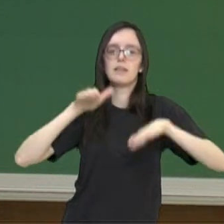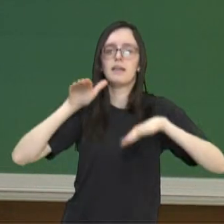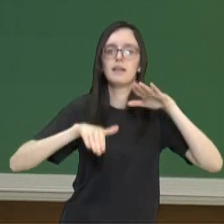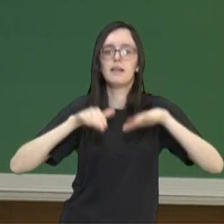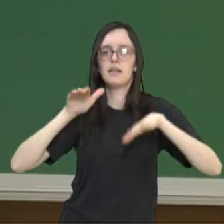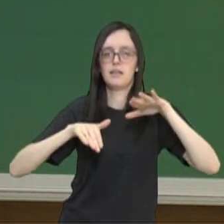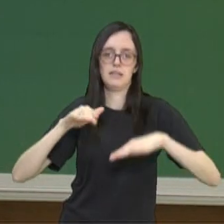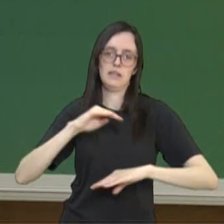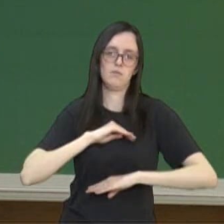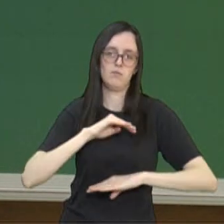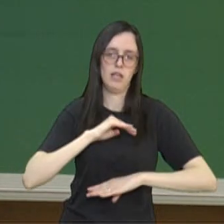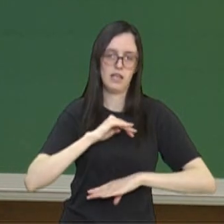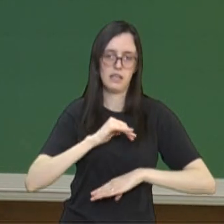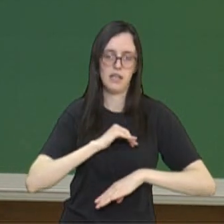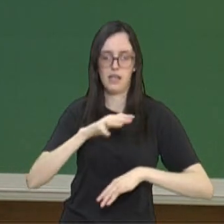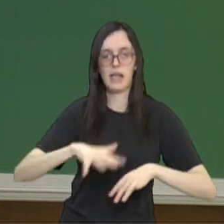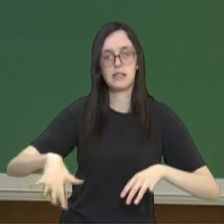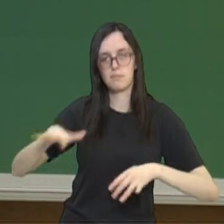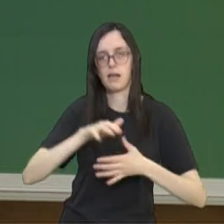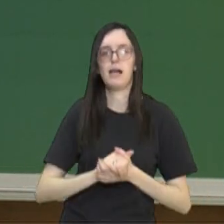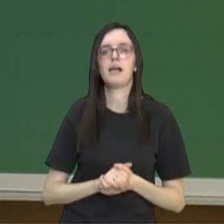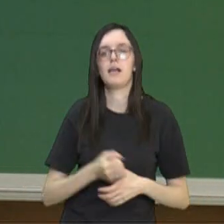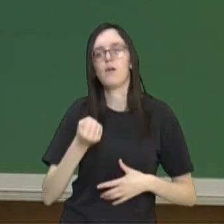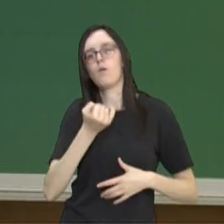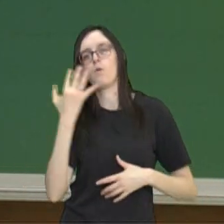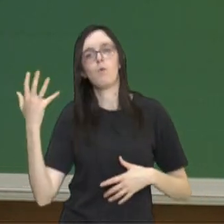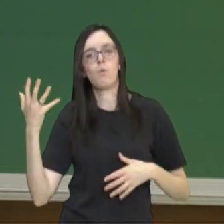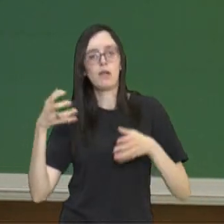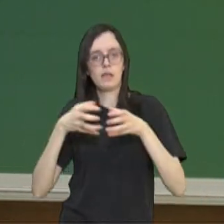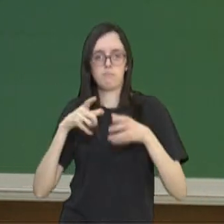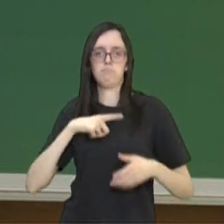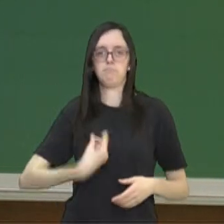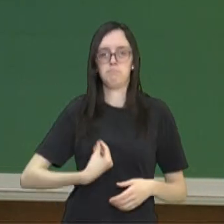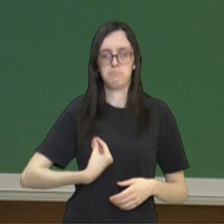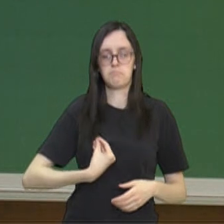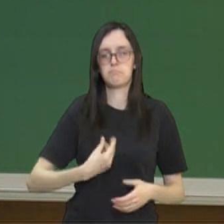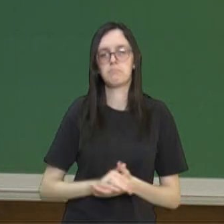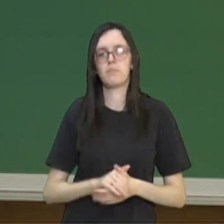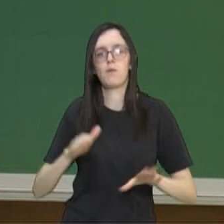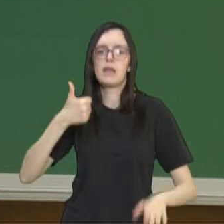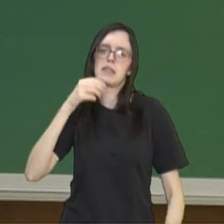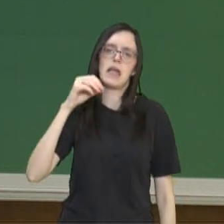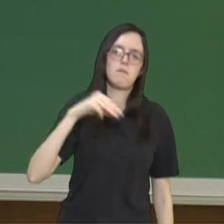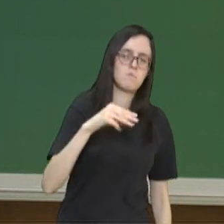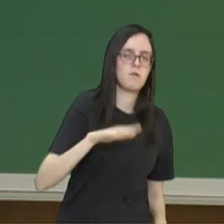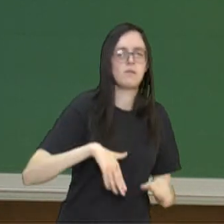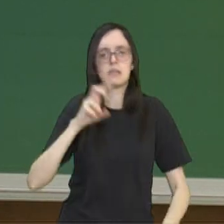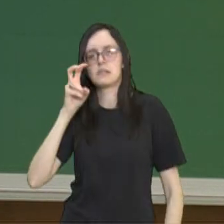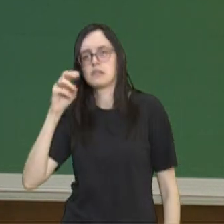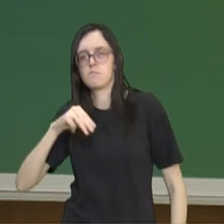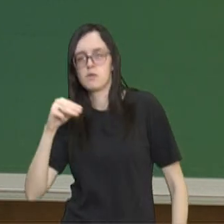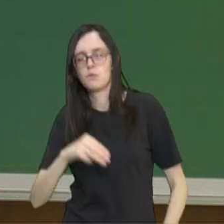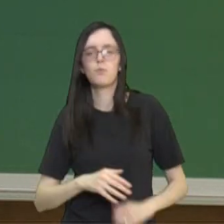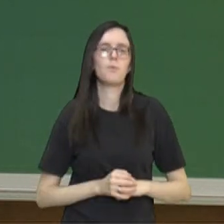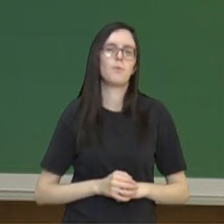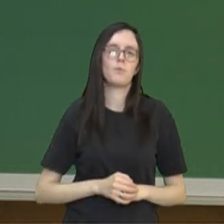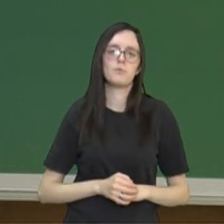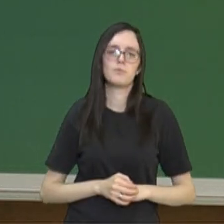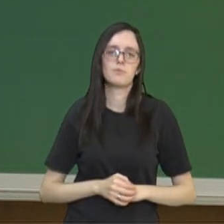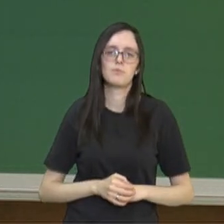da categoria, da faixa etária, né, a idade dos alunos, há uma diferença, então, dessas medidas oficiais, então, da